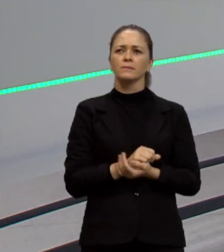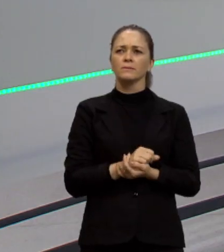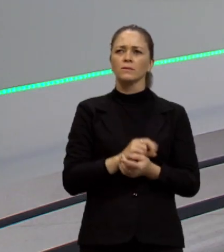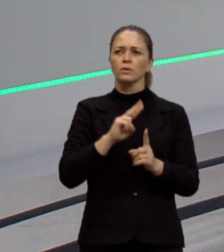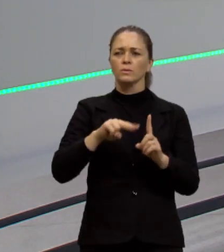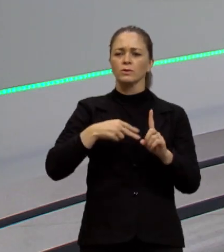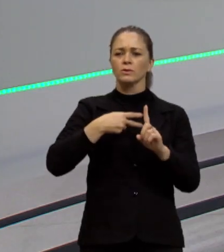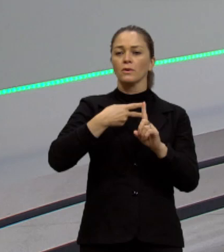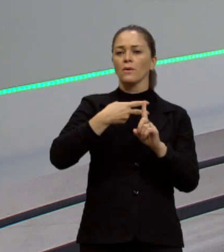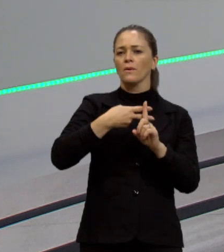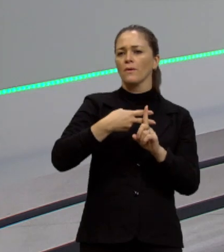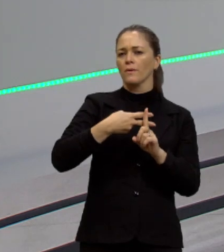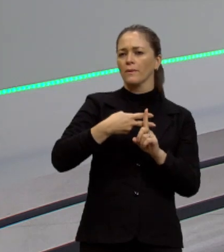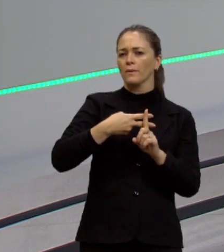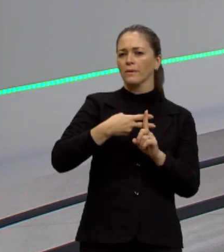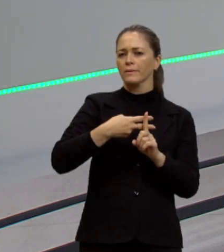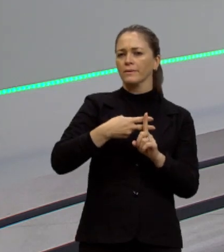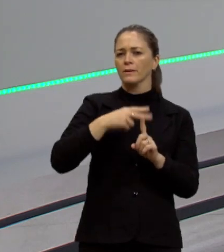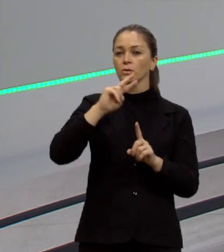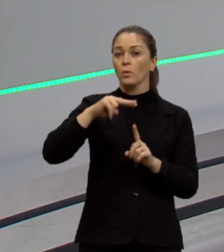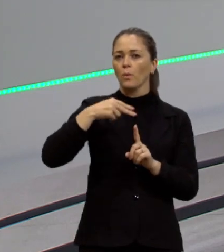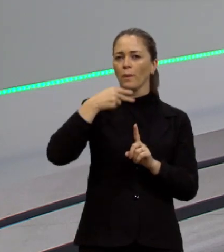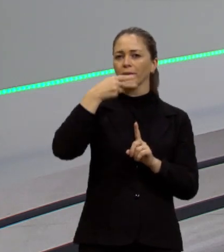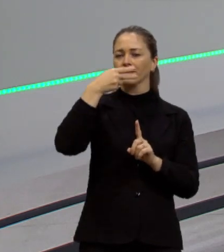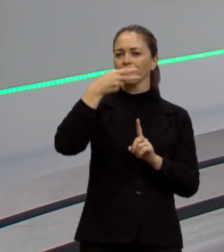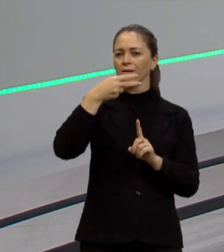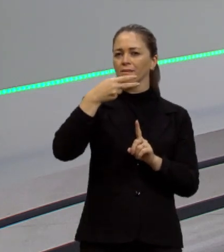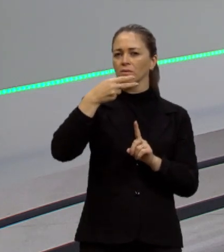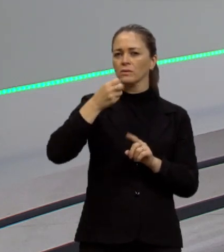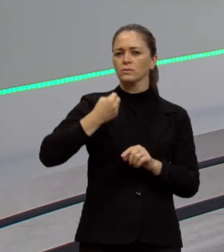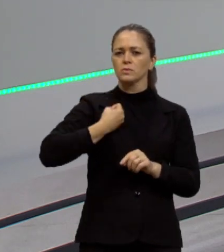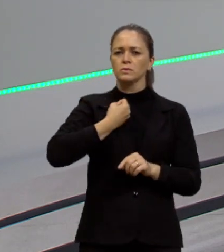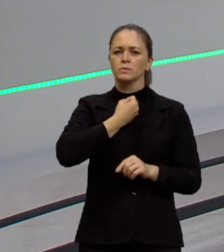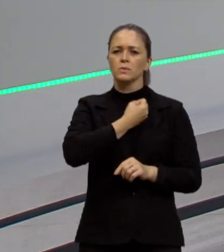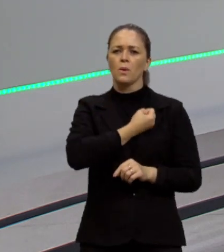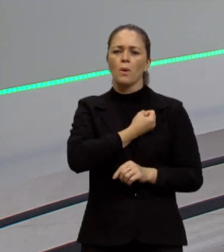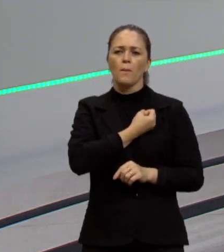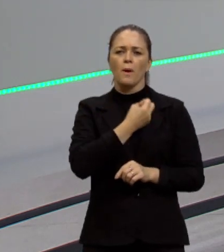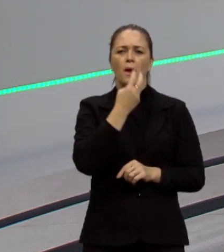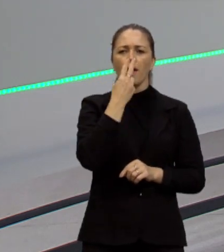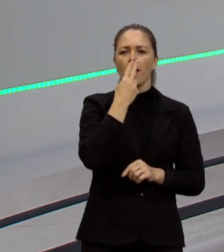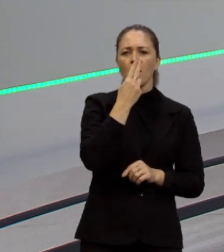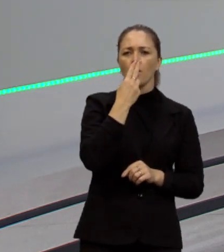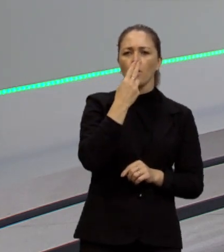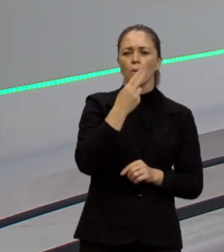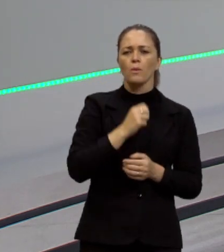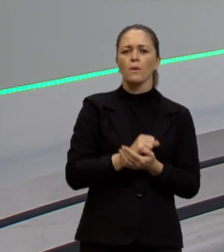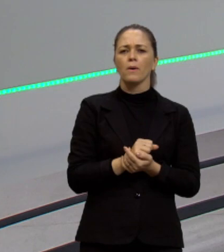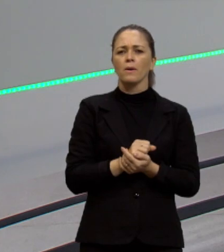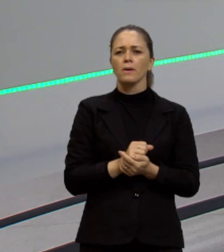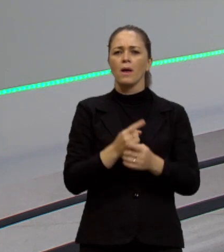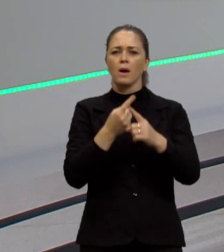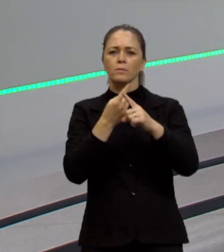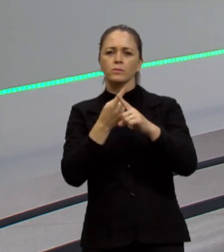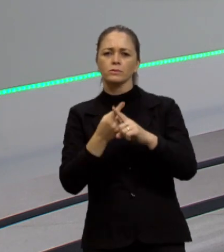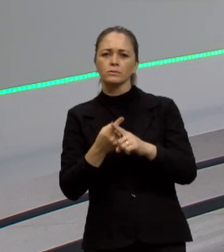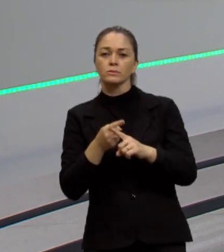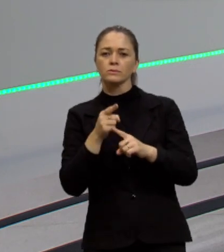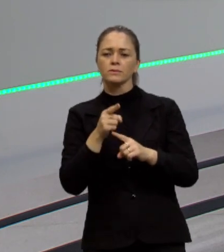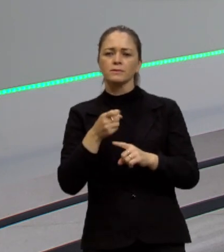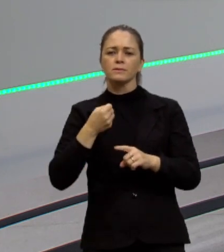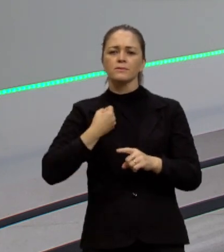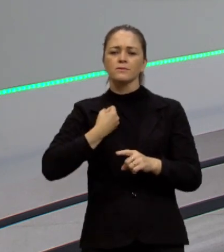O dobro do quadrado de um número é igual ao produto desse número